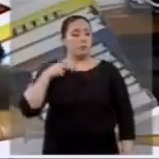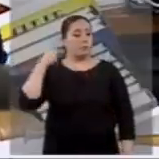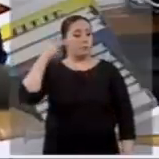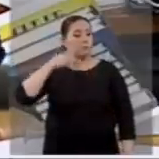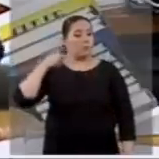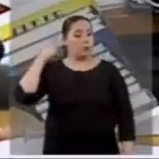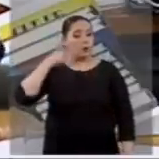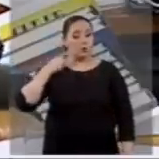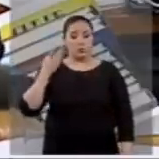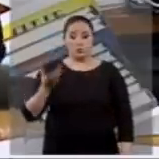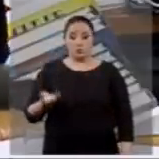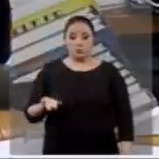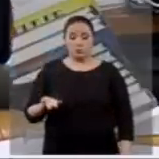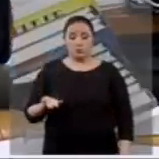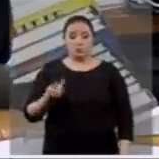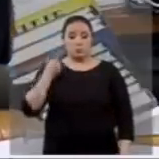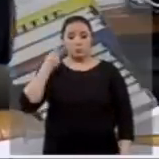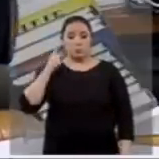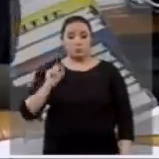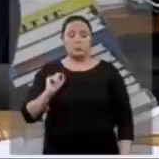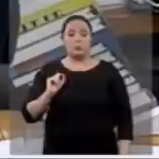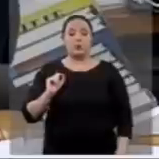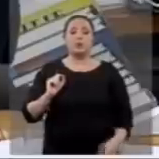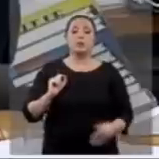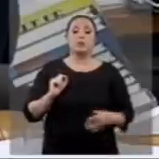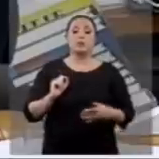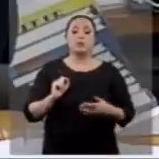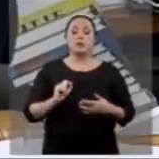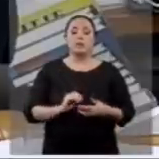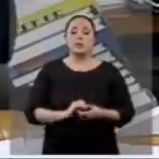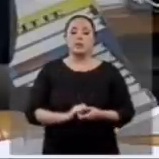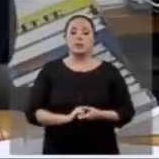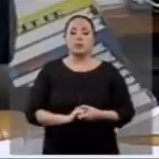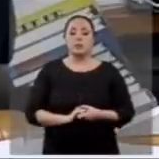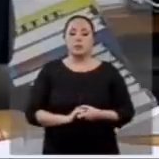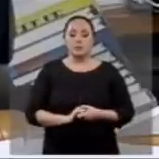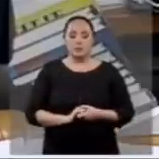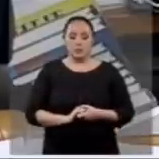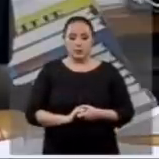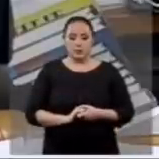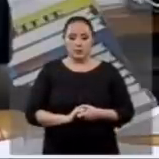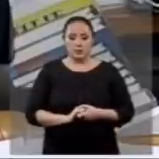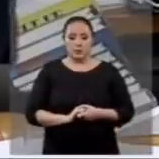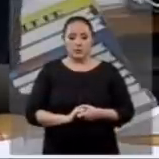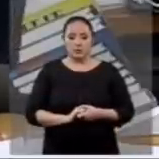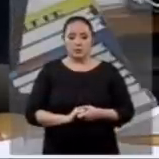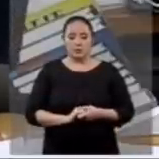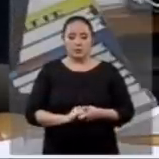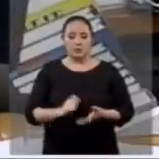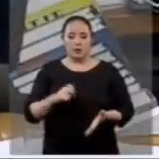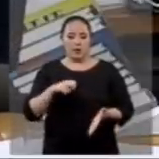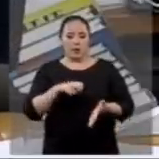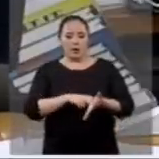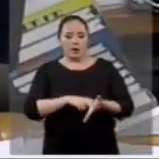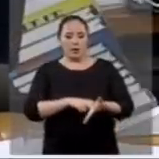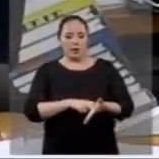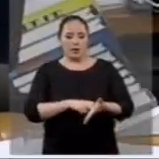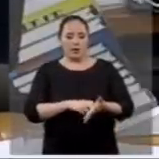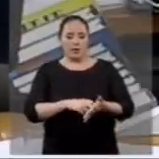política para compelir o devedor do tributo, e não importa